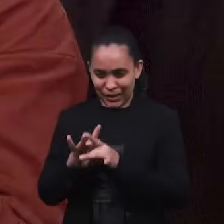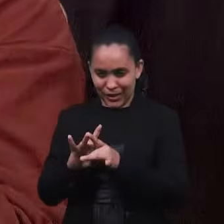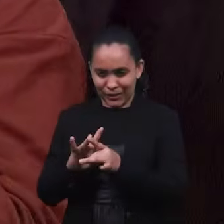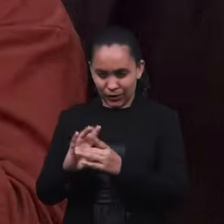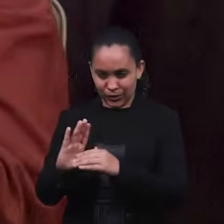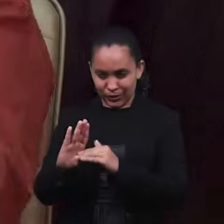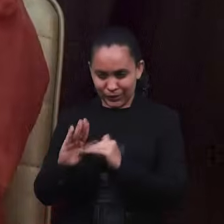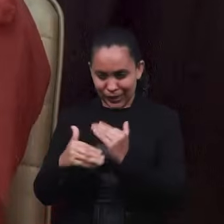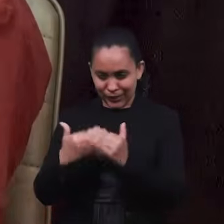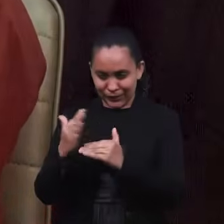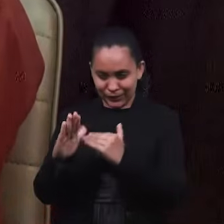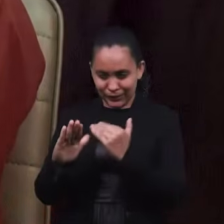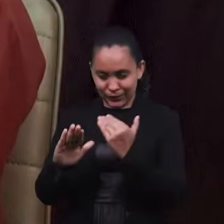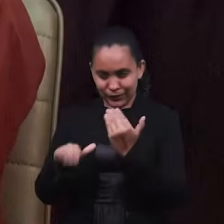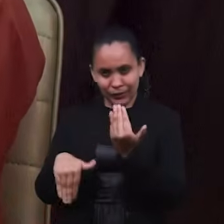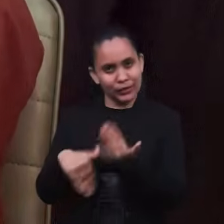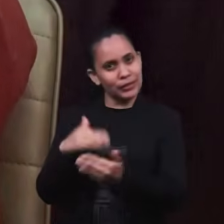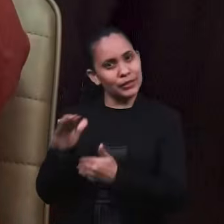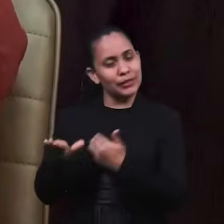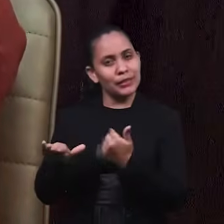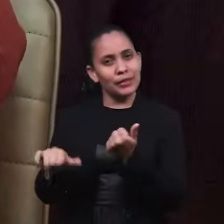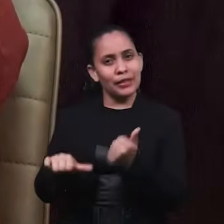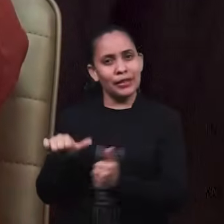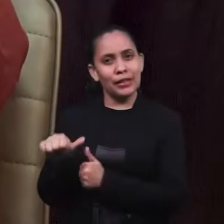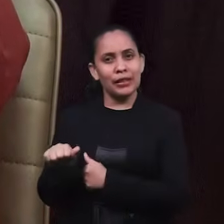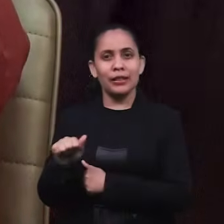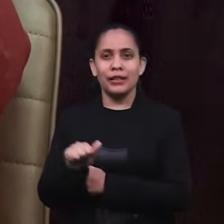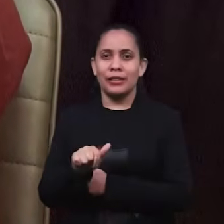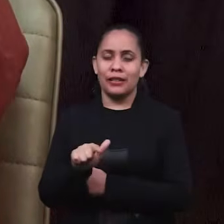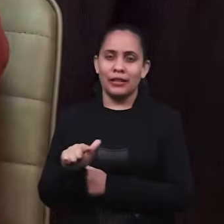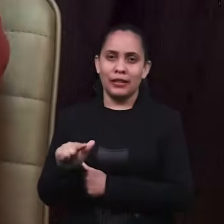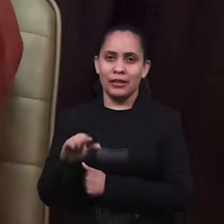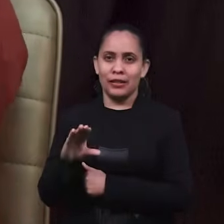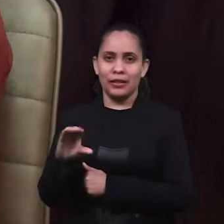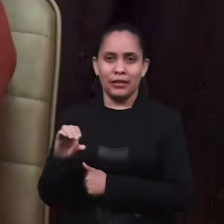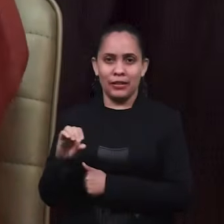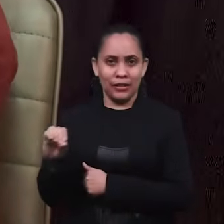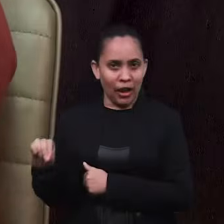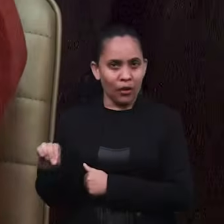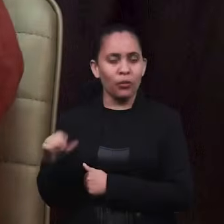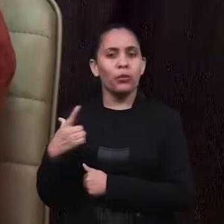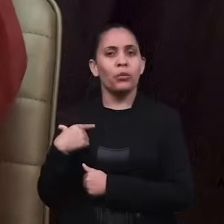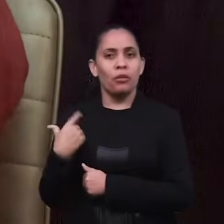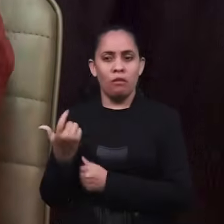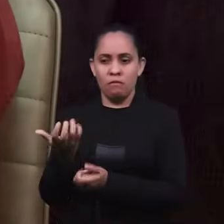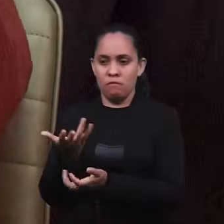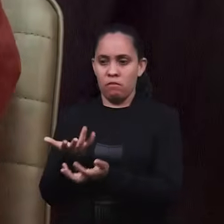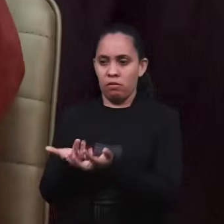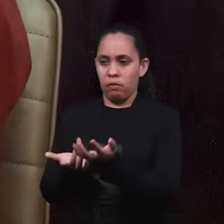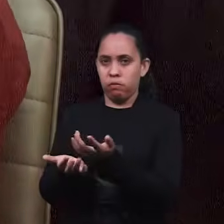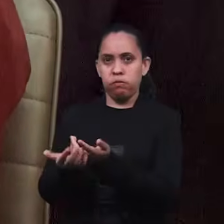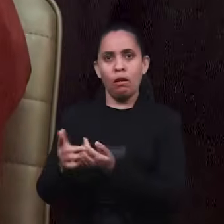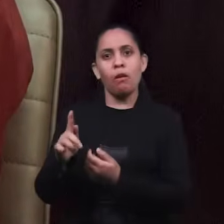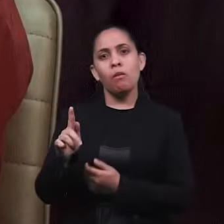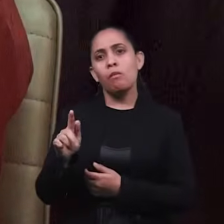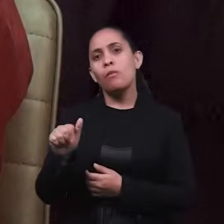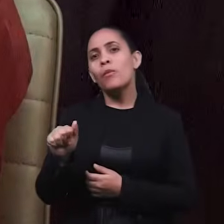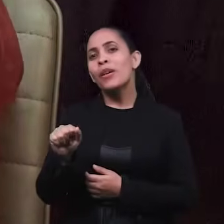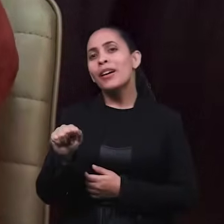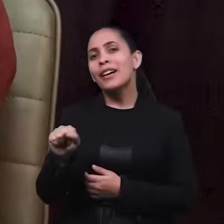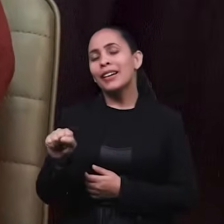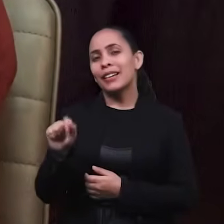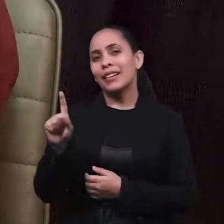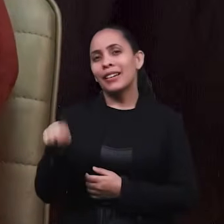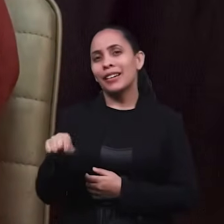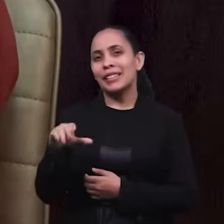com o açúcar, ela vai se transformar em álcool e gás carbônico. Gás carbônico é uma produção ali